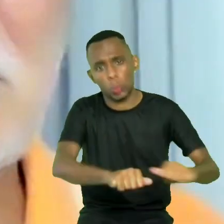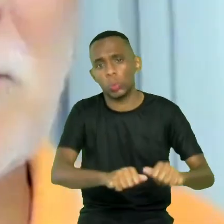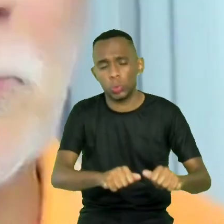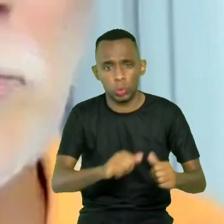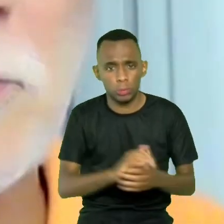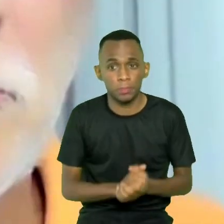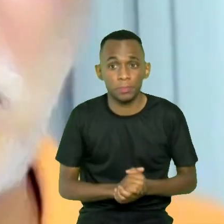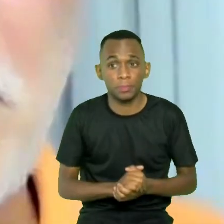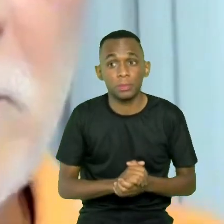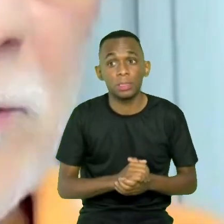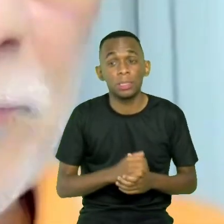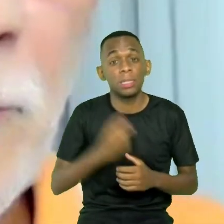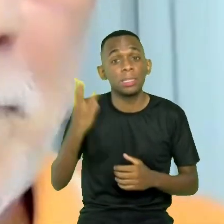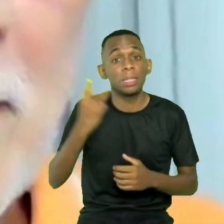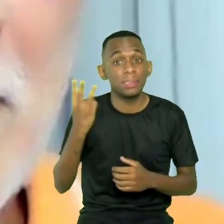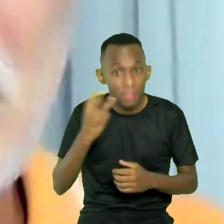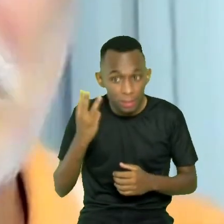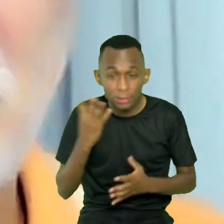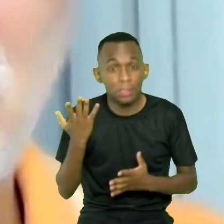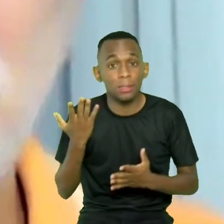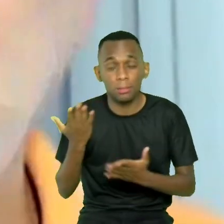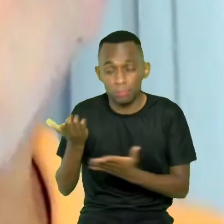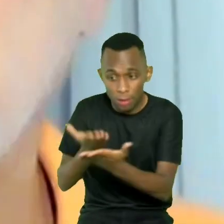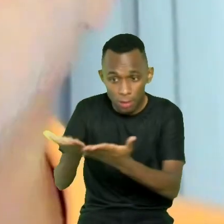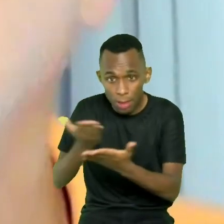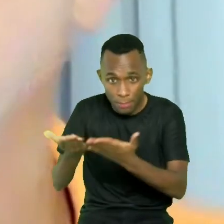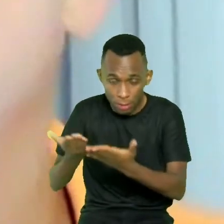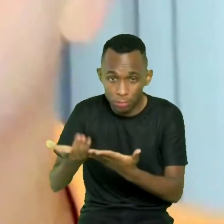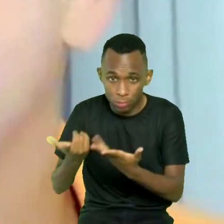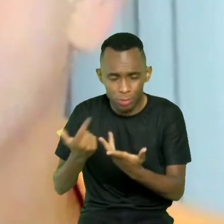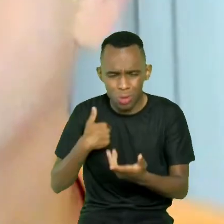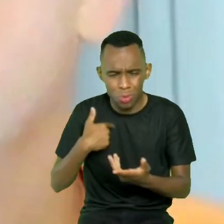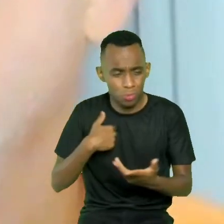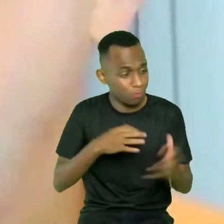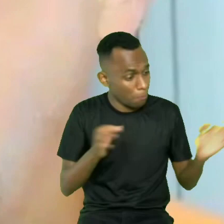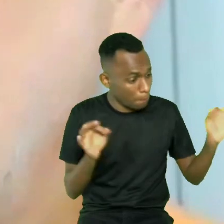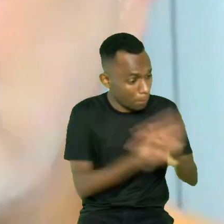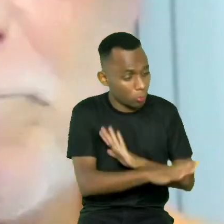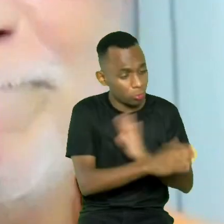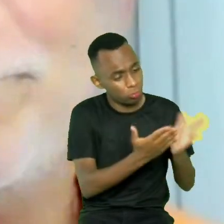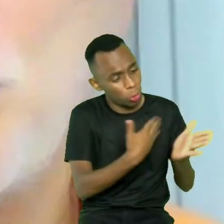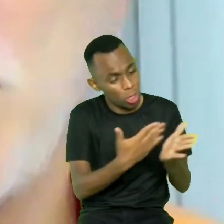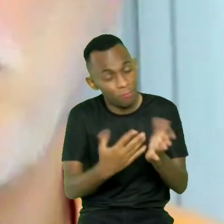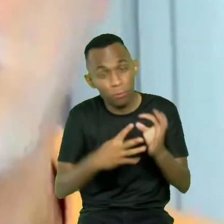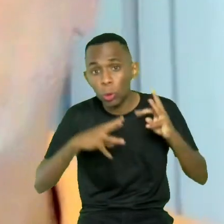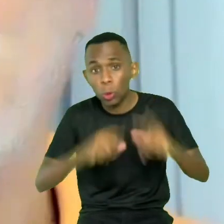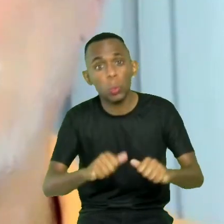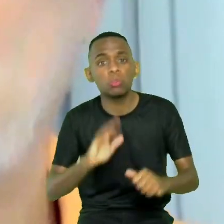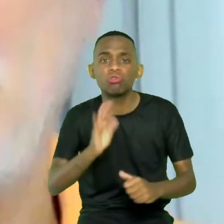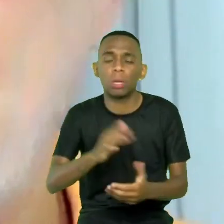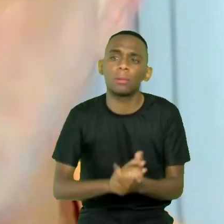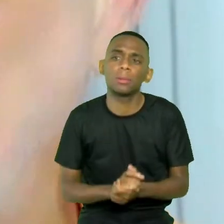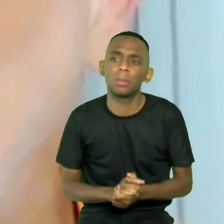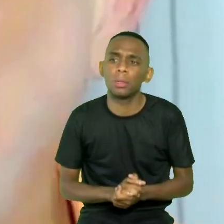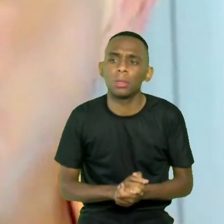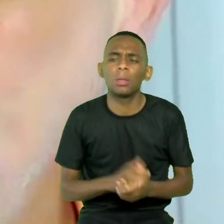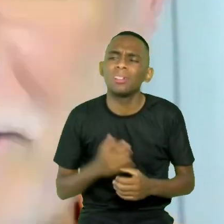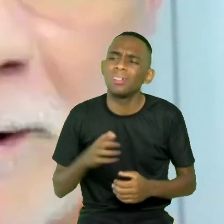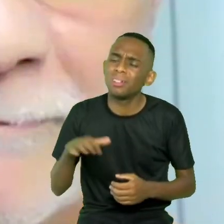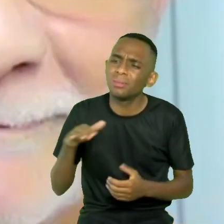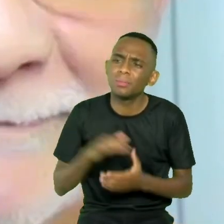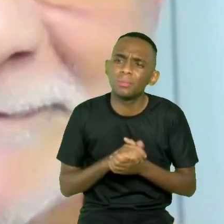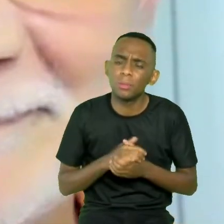terceira sessão já não tinha mais livro nenhum para ler, né? Dos infantis. Aí eu puxei folha de papel e falei, vou